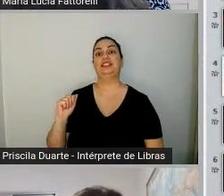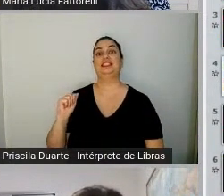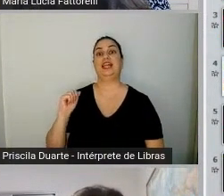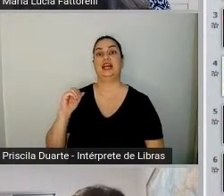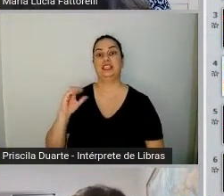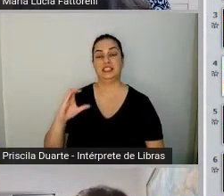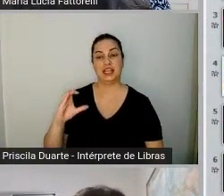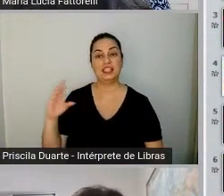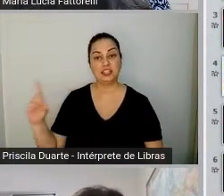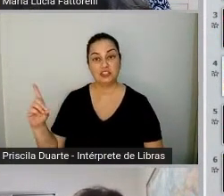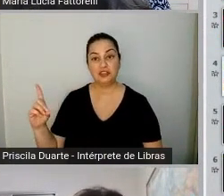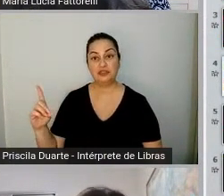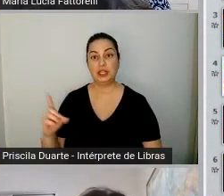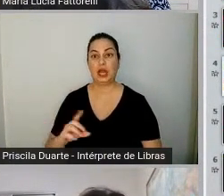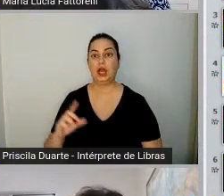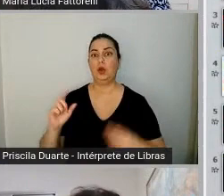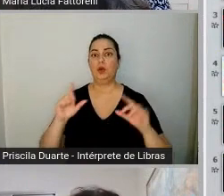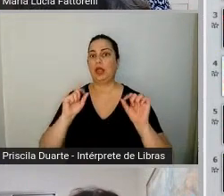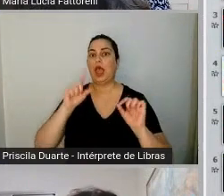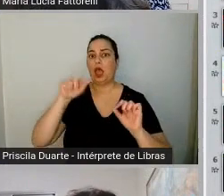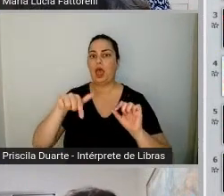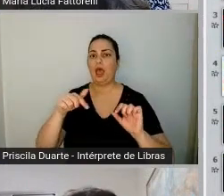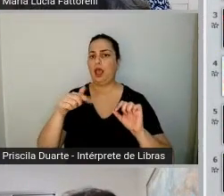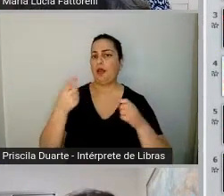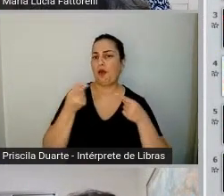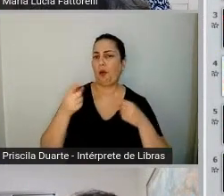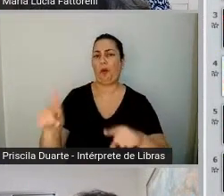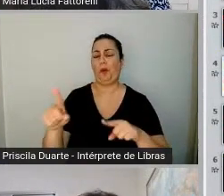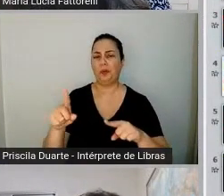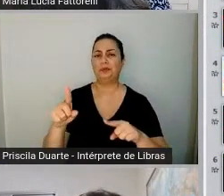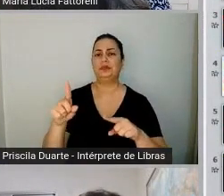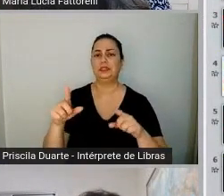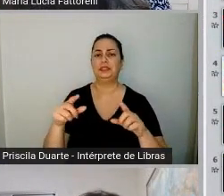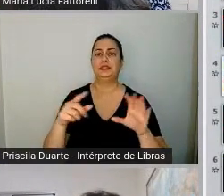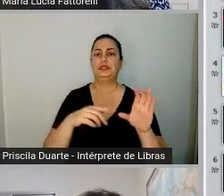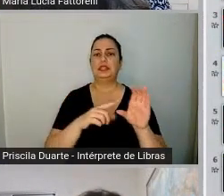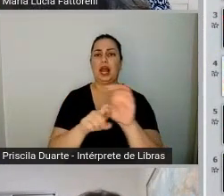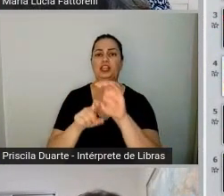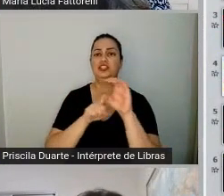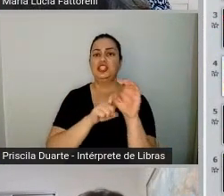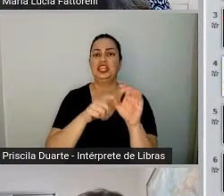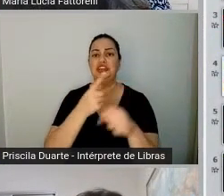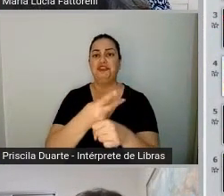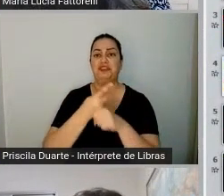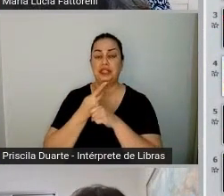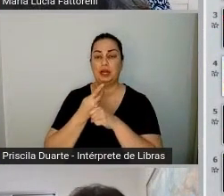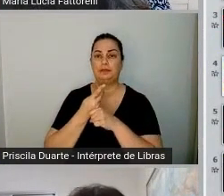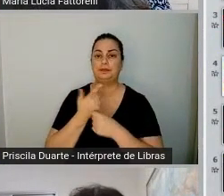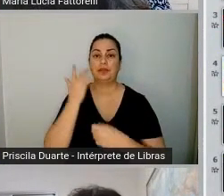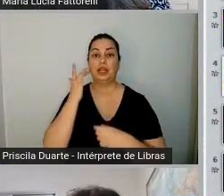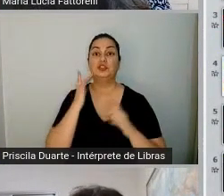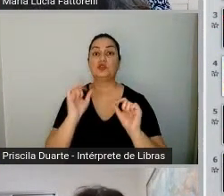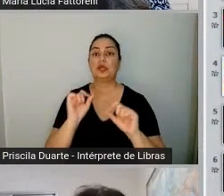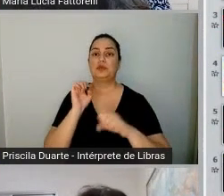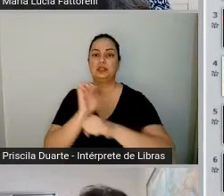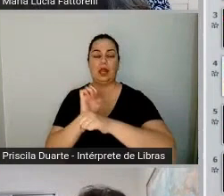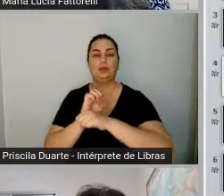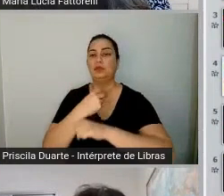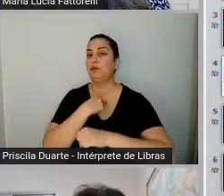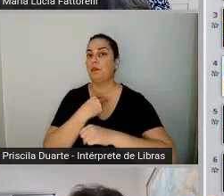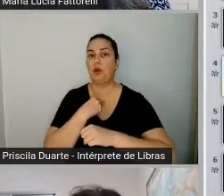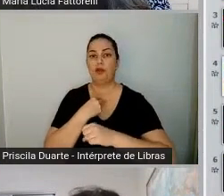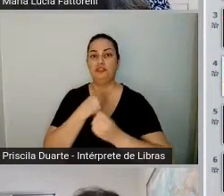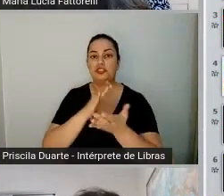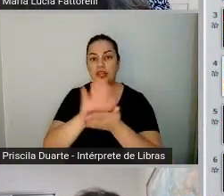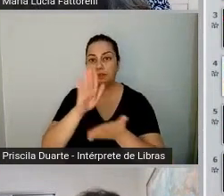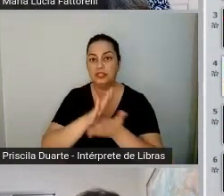contra fazer dívida e déficit para financiar investimentos e acha que o Estado não pode emitir moeda. Olha só,